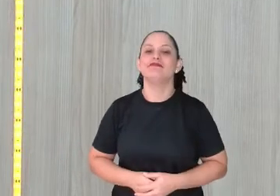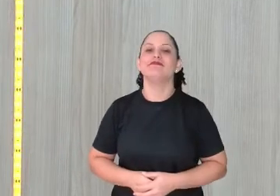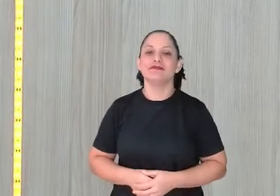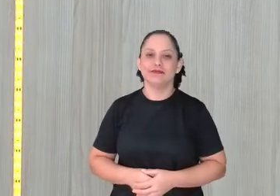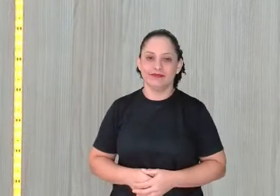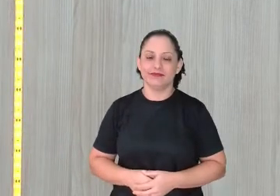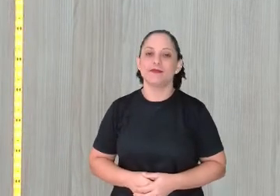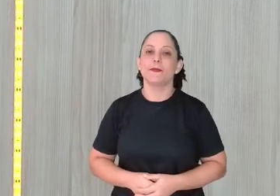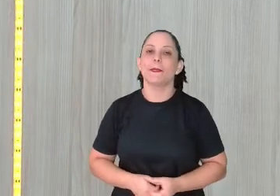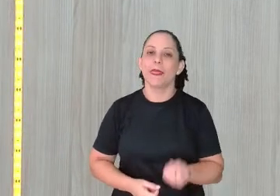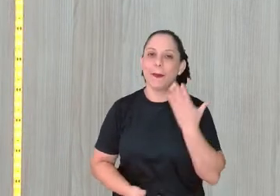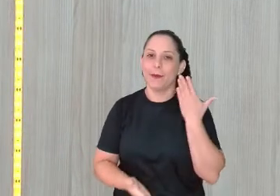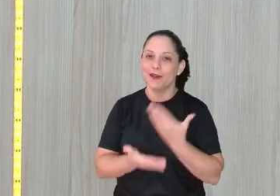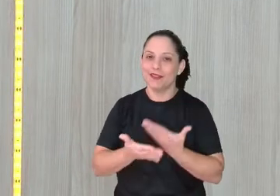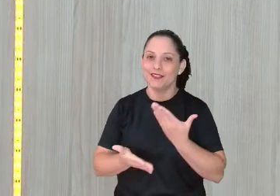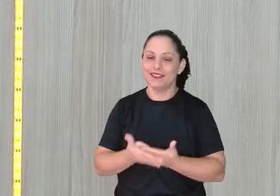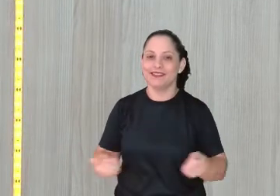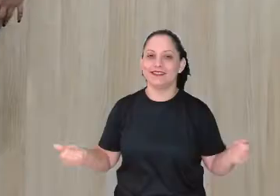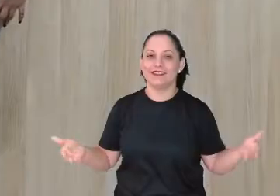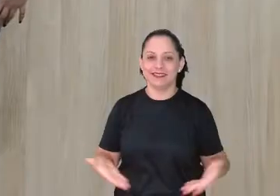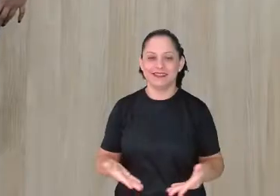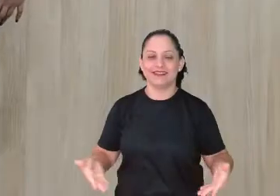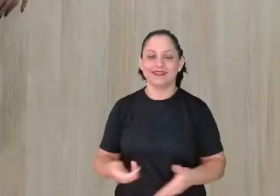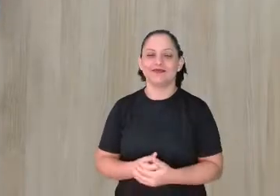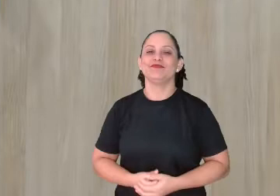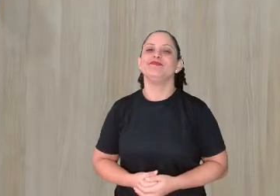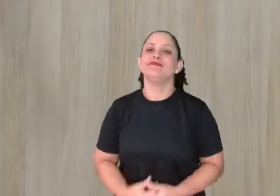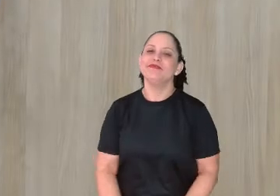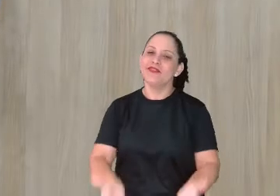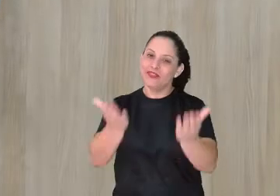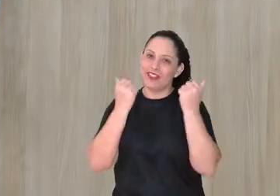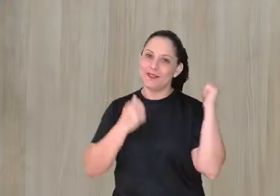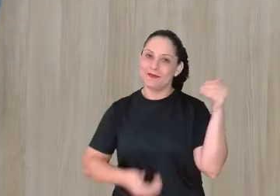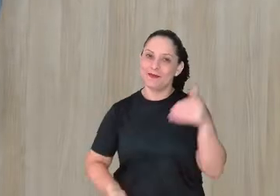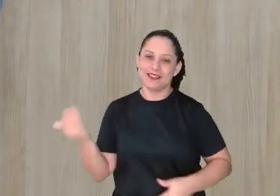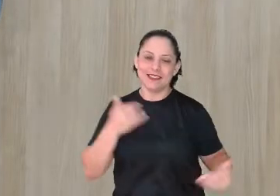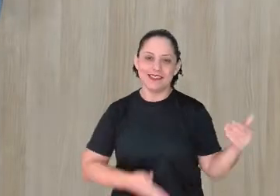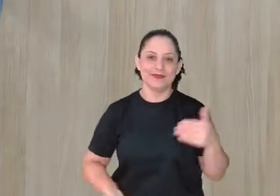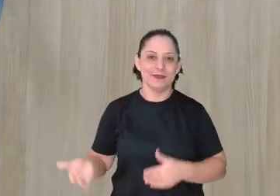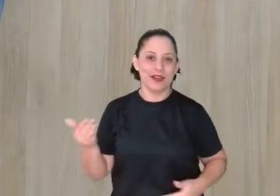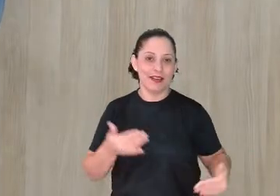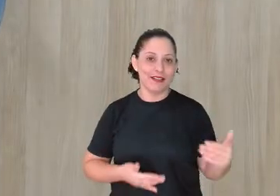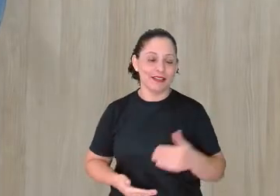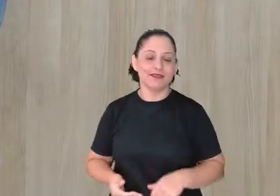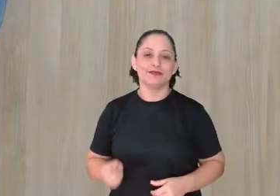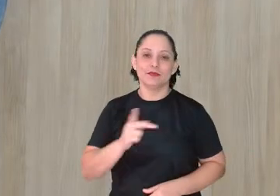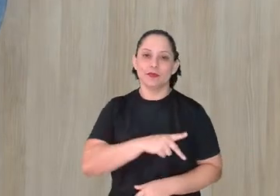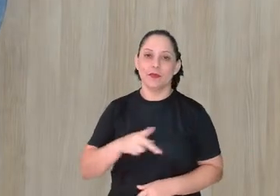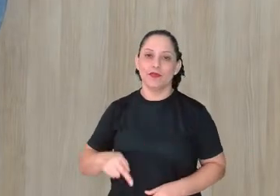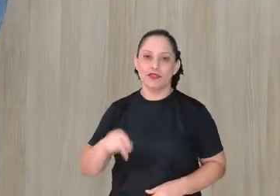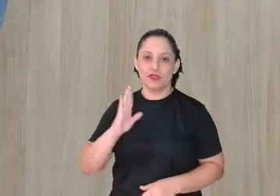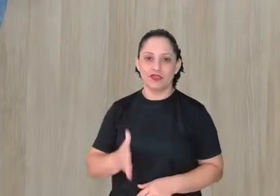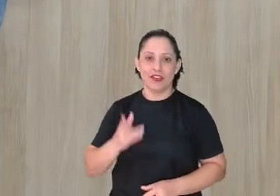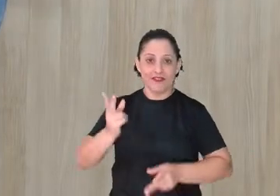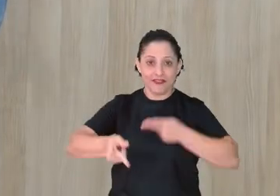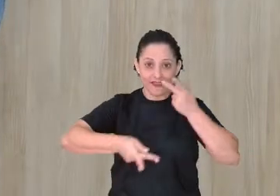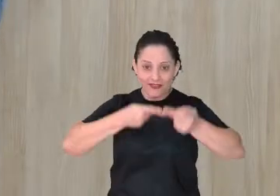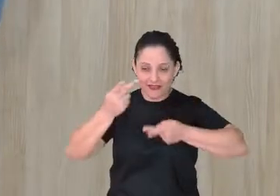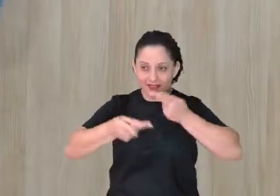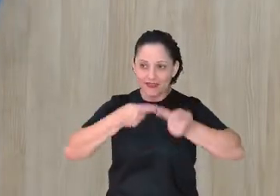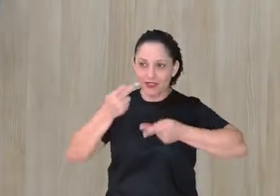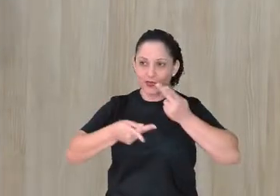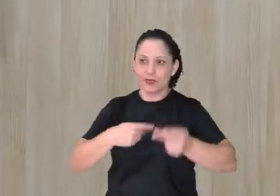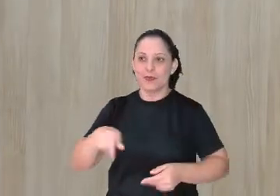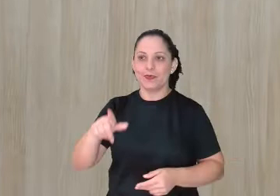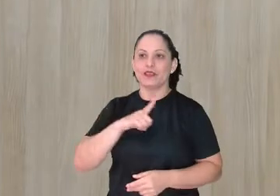Exatamente. Bons então, estudos. Vamos lá. Se liga aí, gente. Se Participa com a gente, né? Como a professora Vanessa já falou, temos aqui,